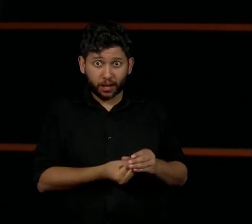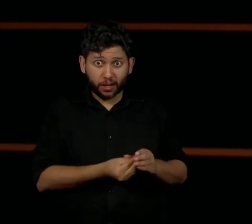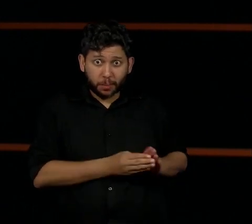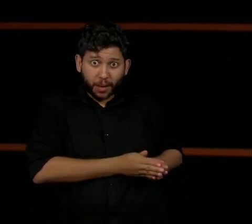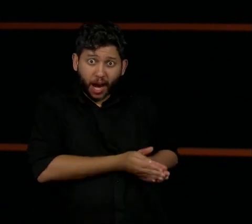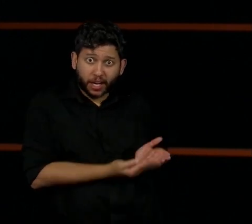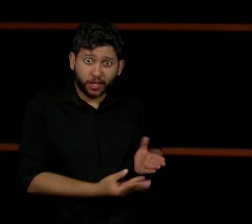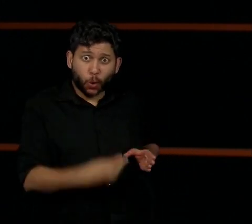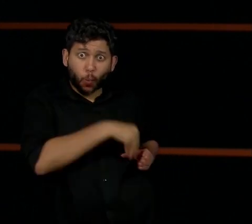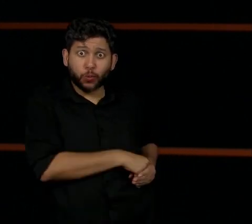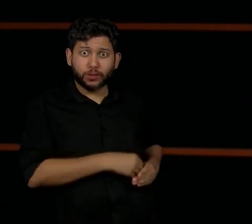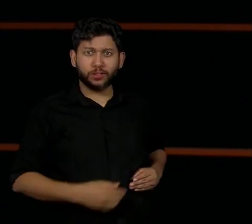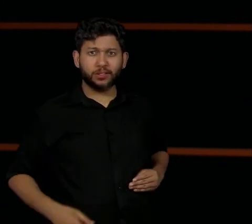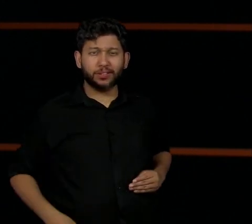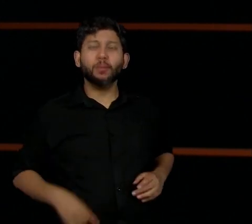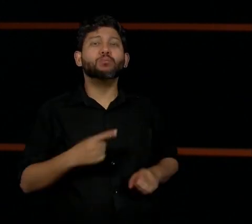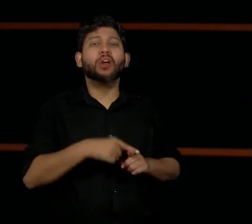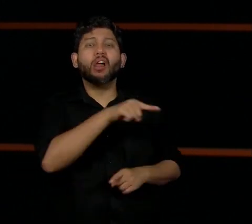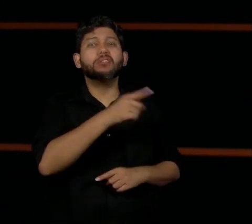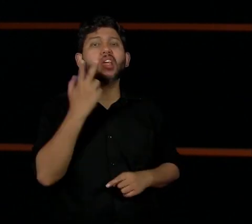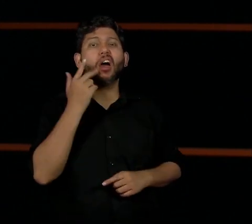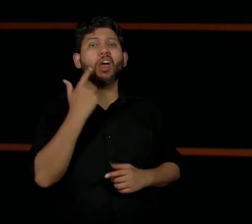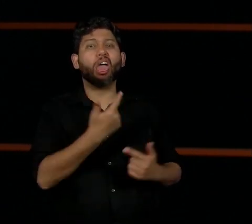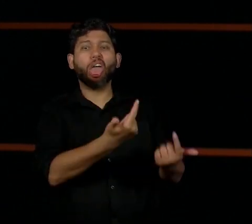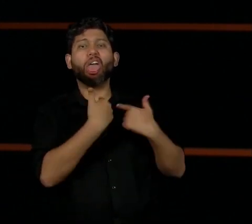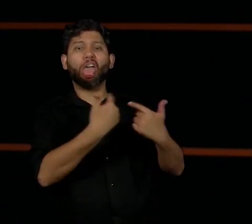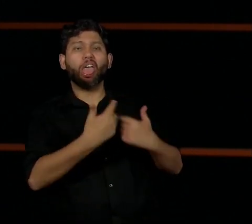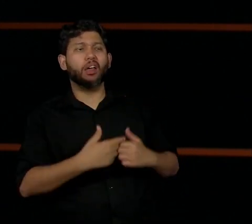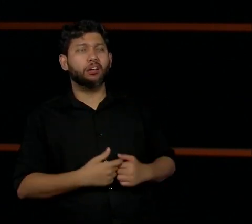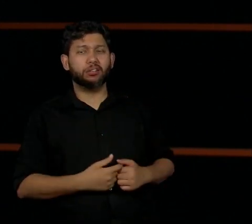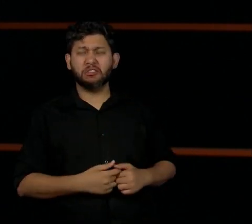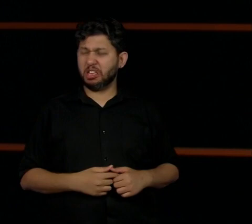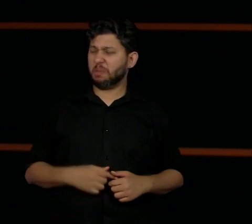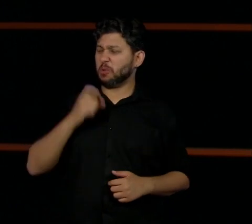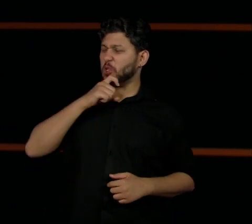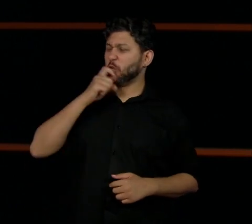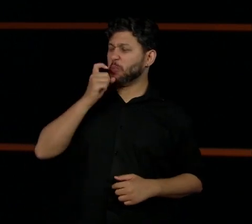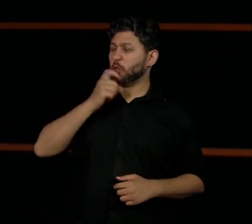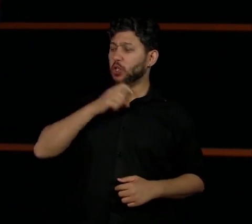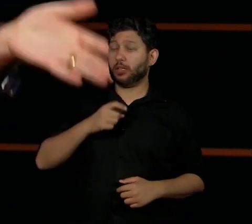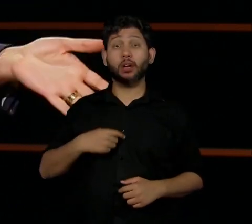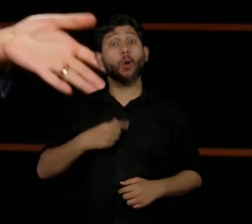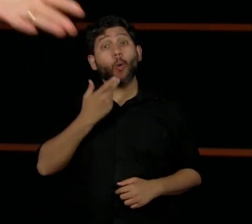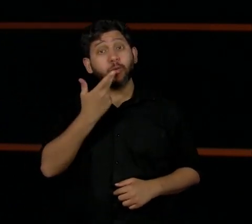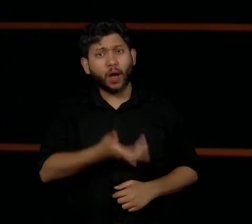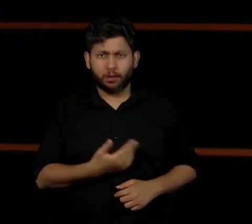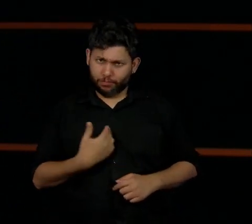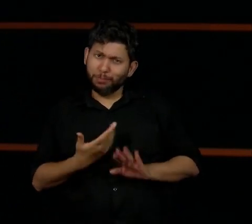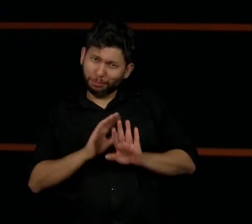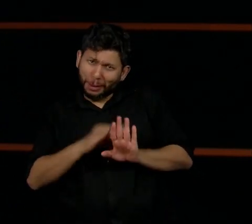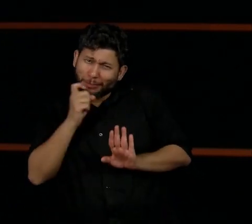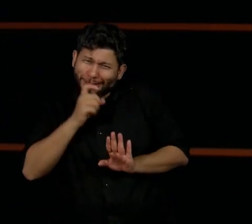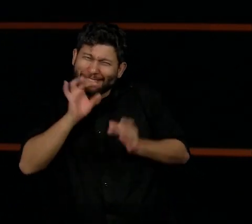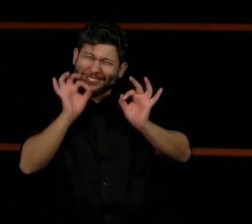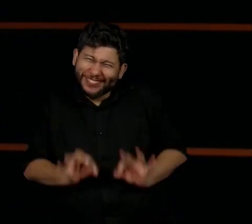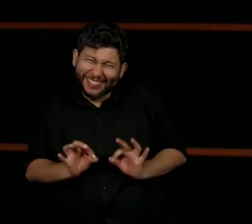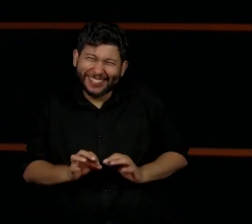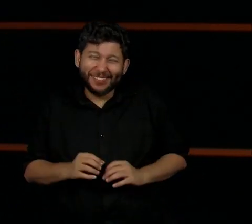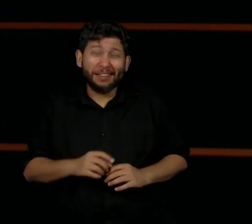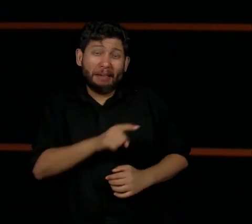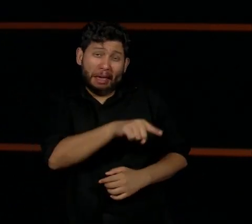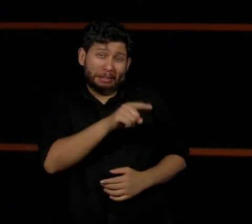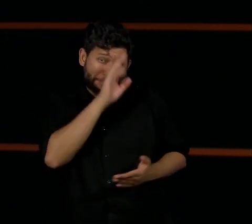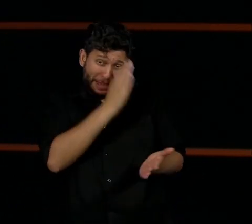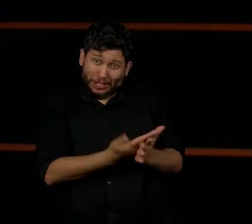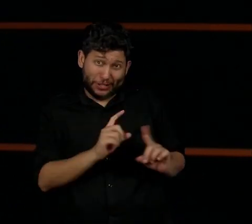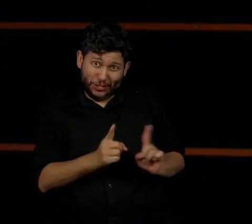Ceará já estava o xingamento. Vai, nada, esse não consegue nada, não aparece na televisão. 7 anos eu dizendo e mentindo que ia aparecer no domingo seguinte, no sábado seguinte,